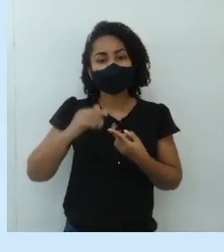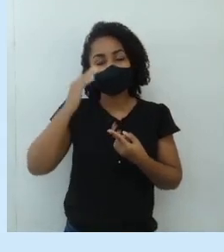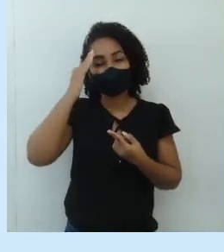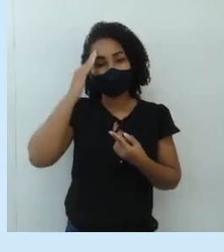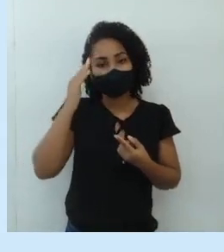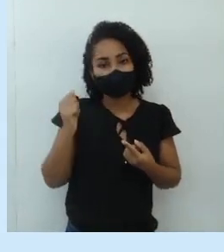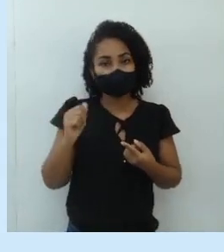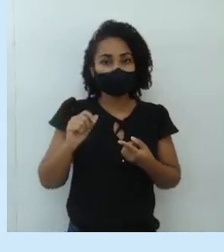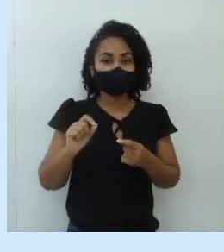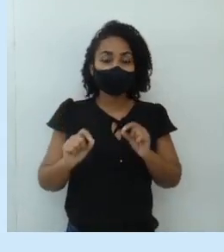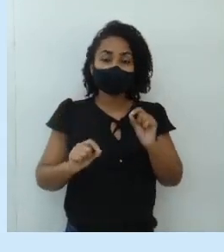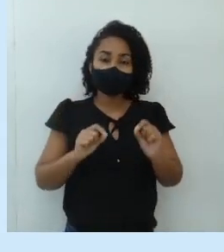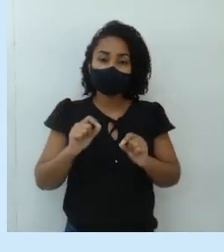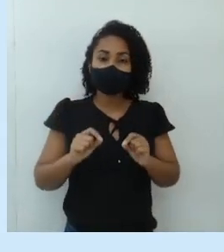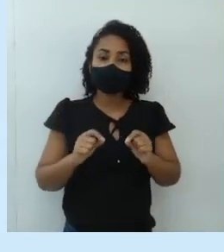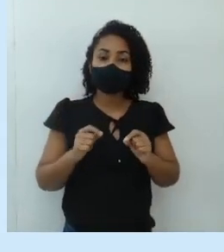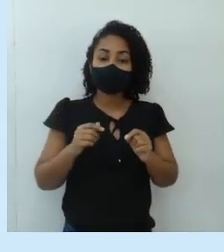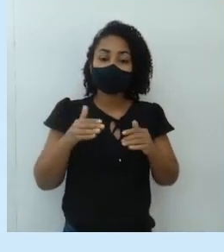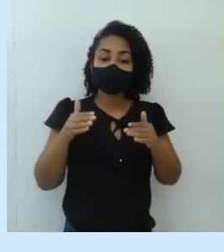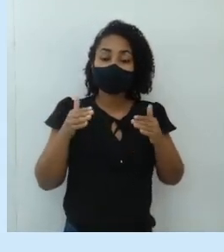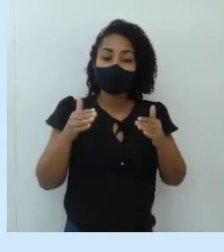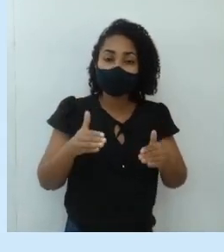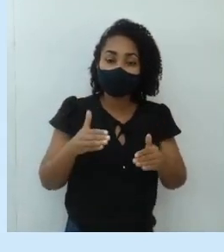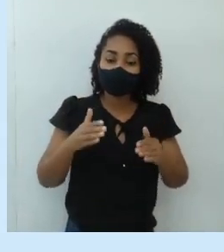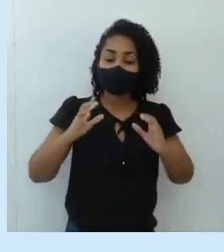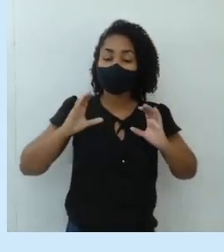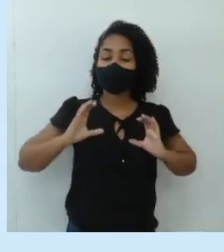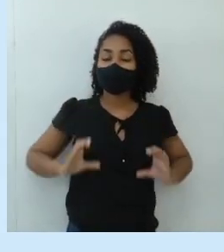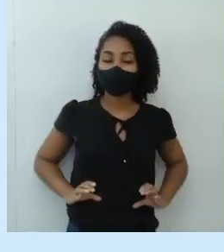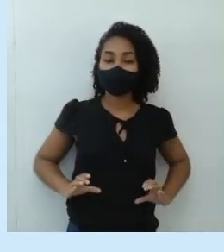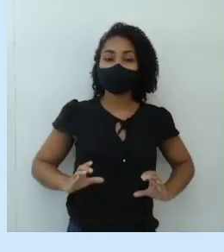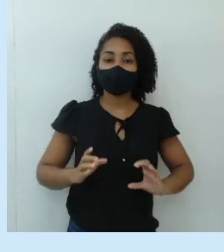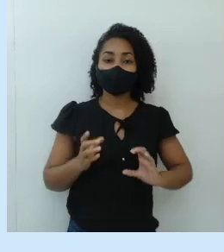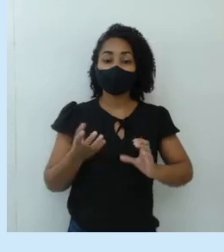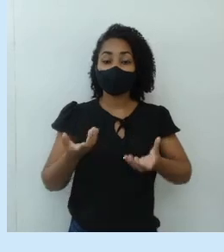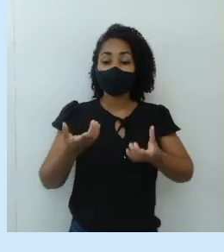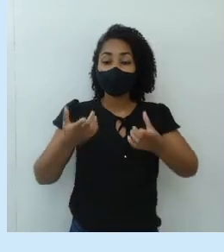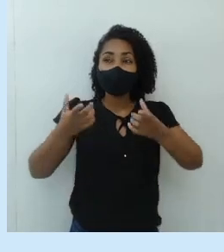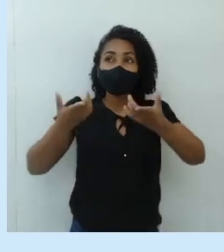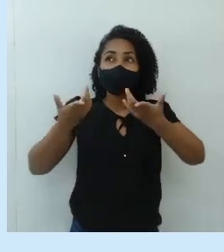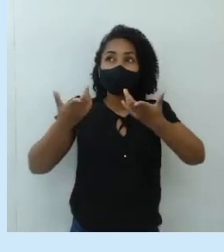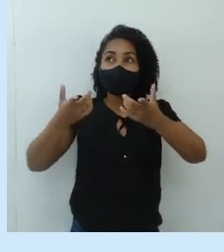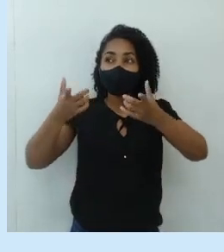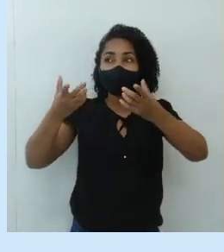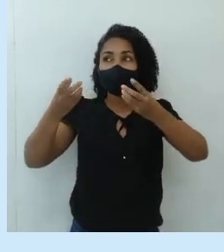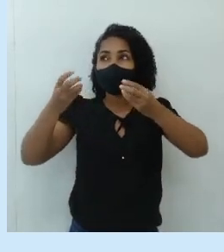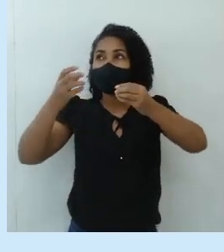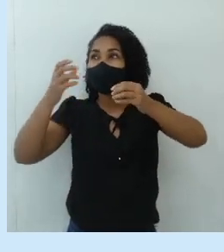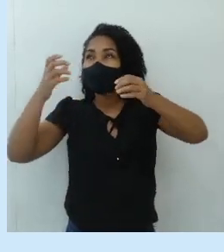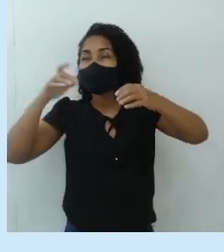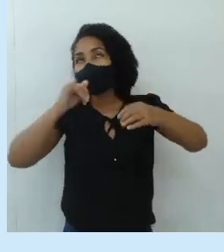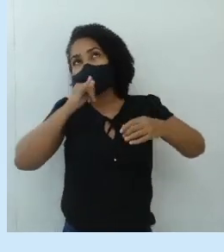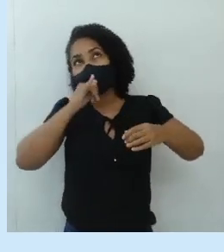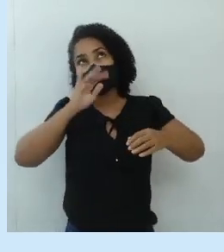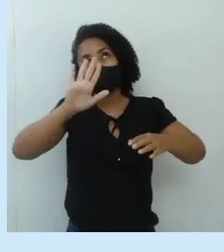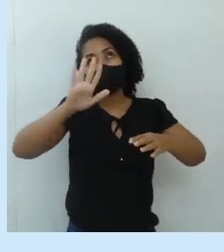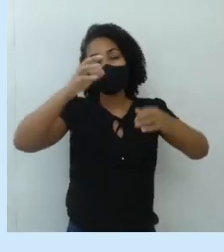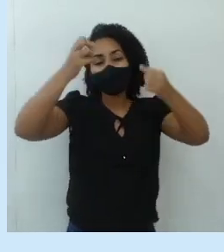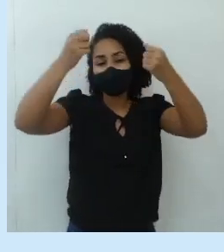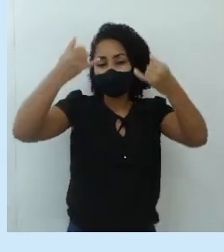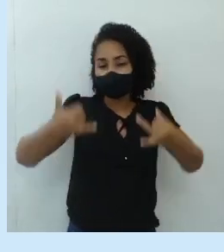informações acerca aí do comportamento atmosférico, ou seja, toda vez que eu falo de